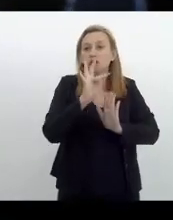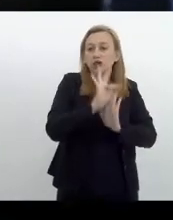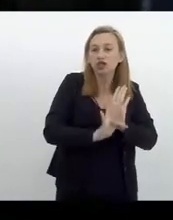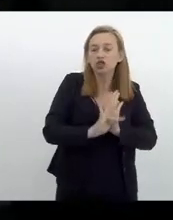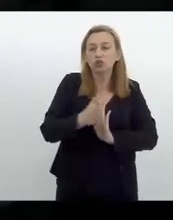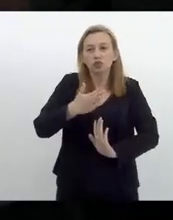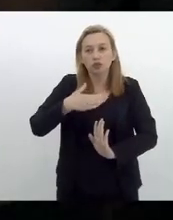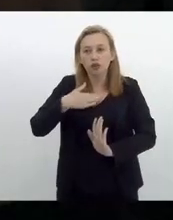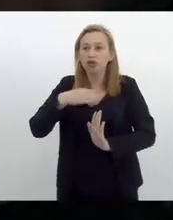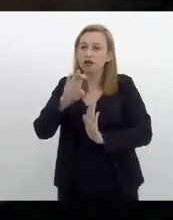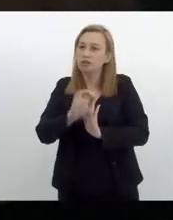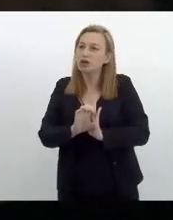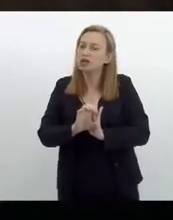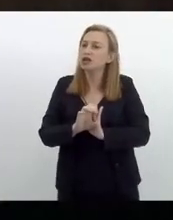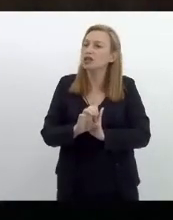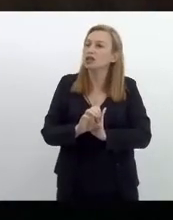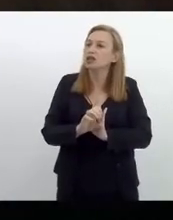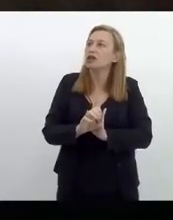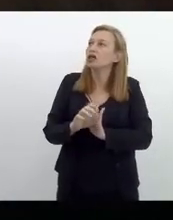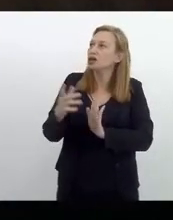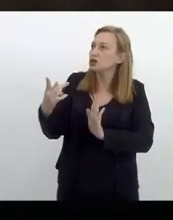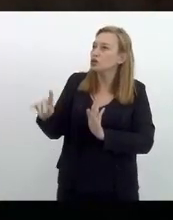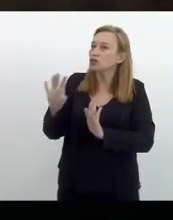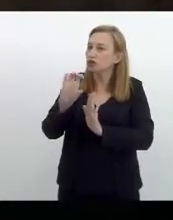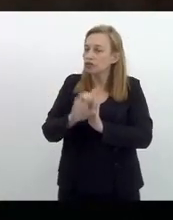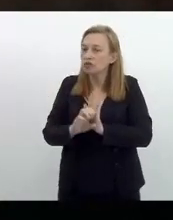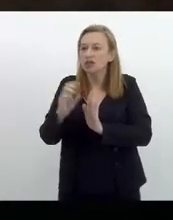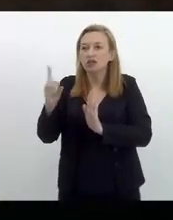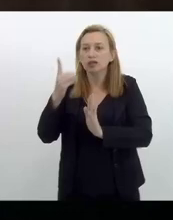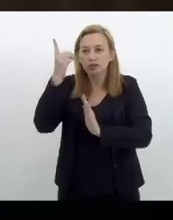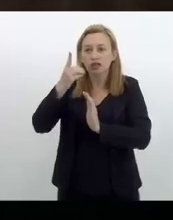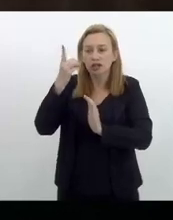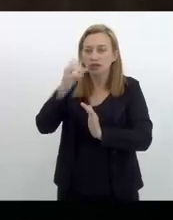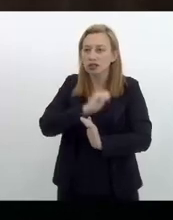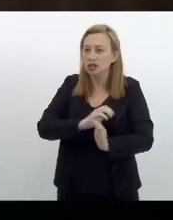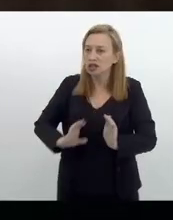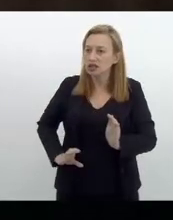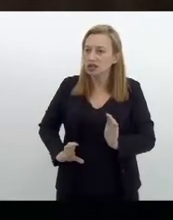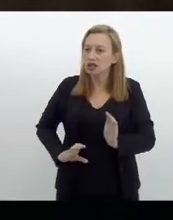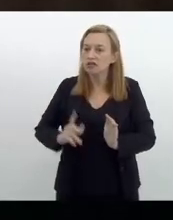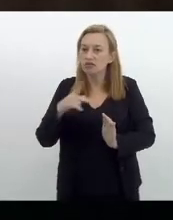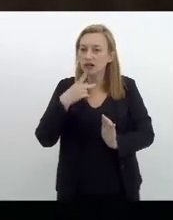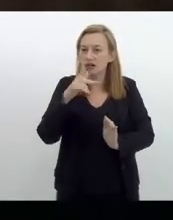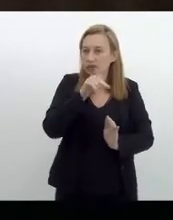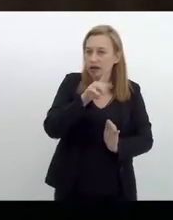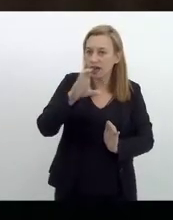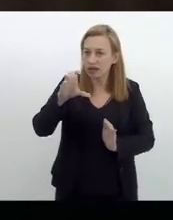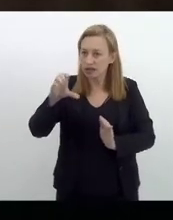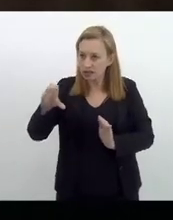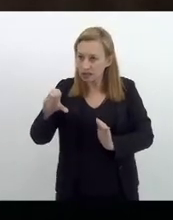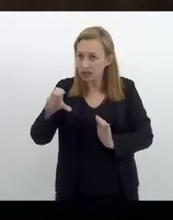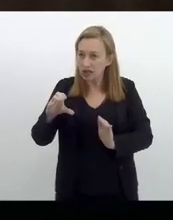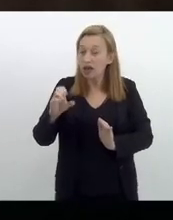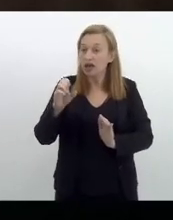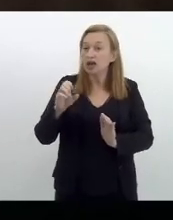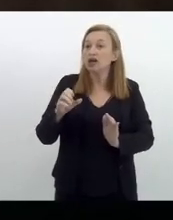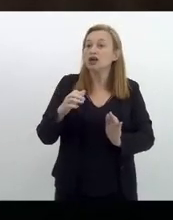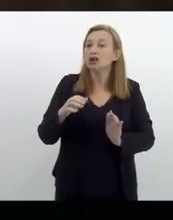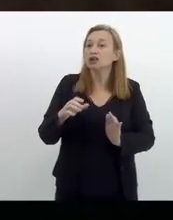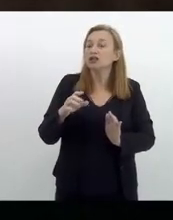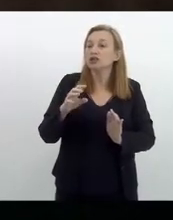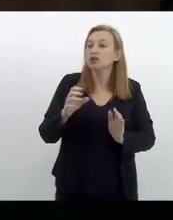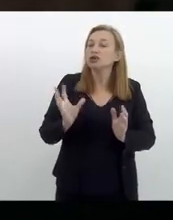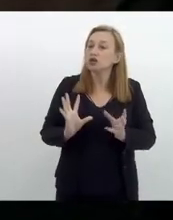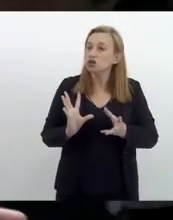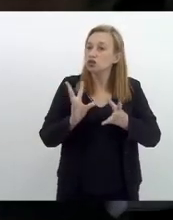autoria que nós a emenda de vossa excelência deputado André Siliano faz remissão ao PLC e ao texto do PLC